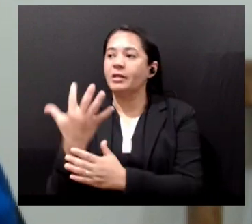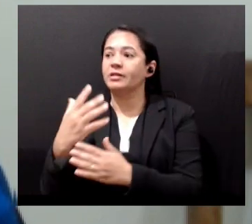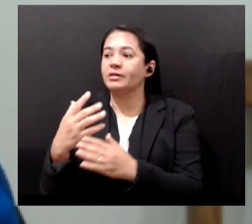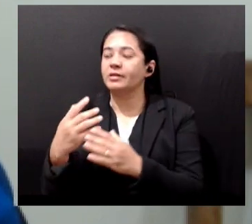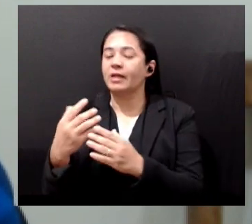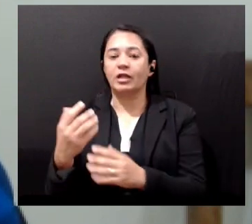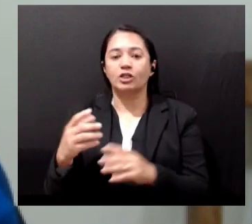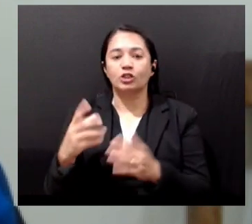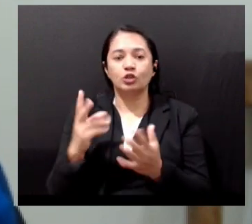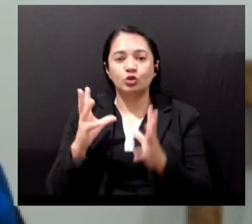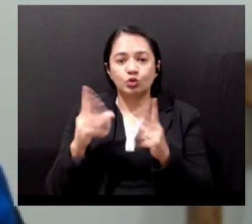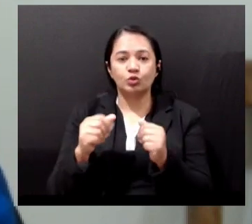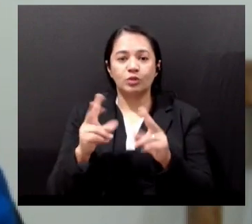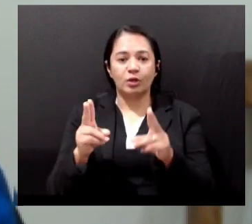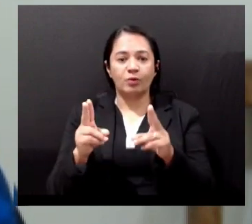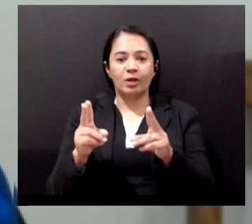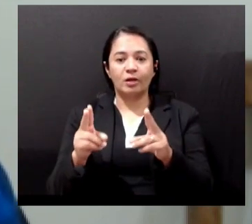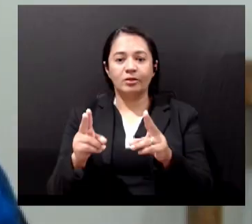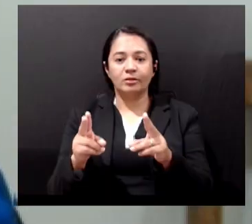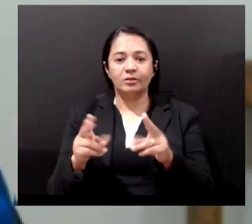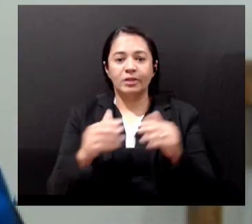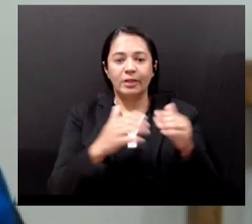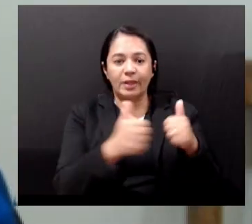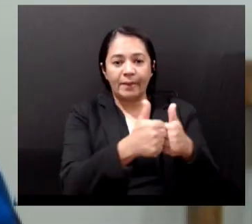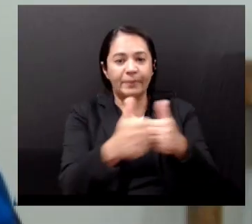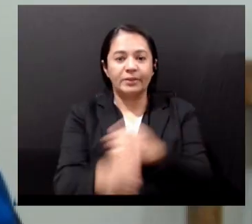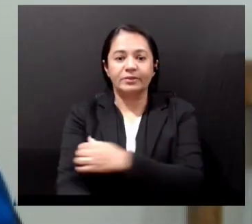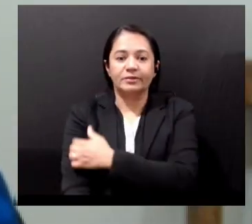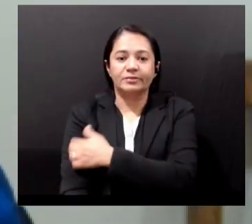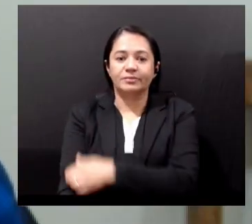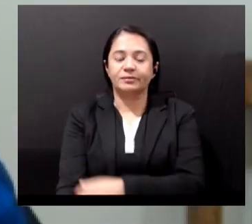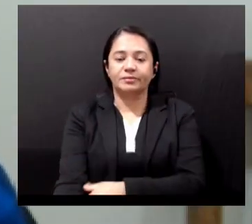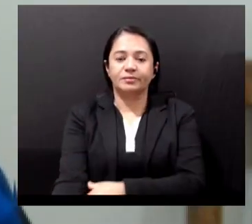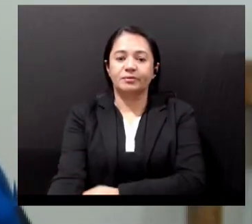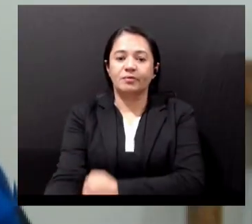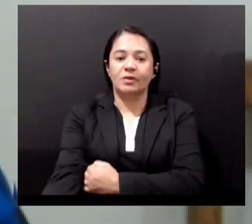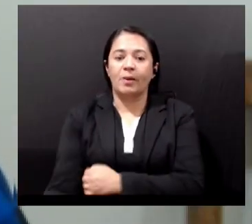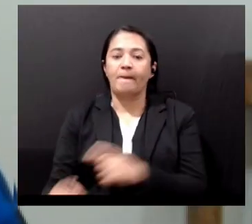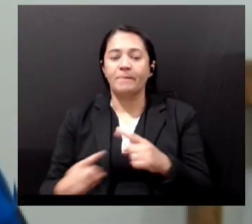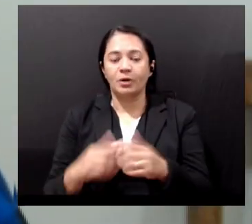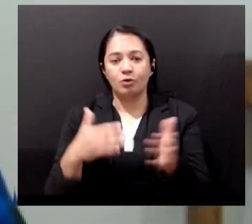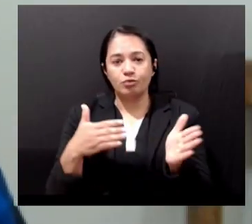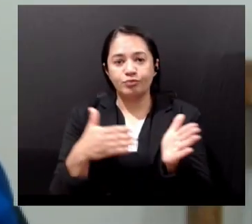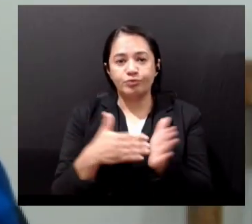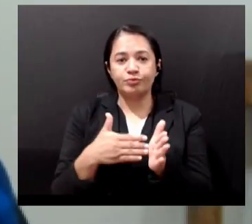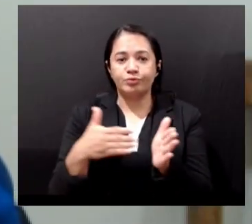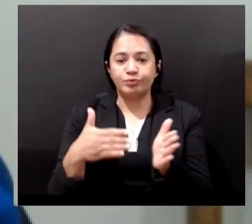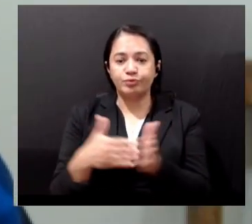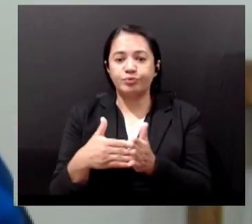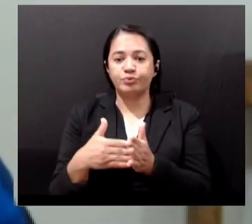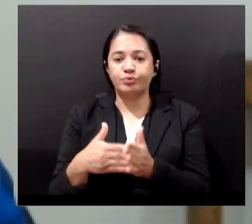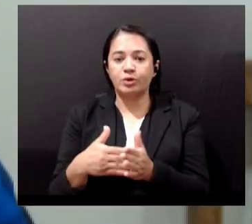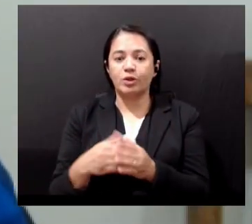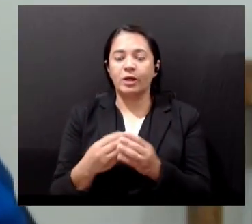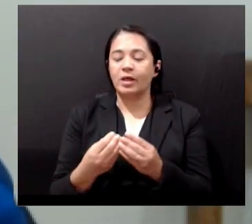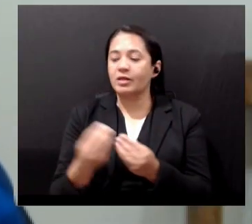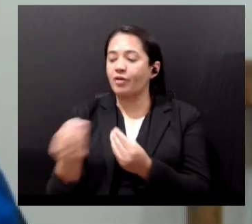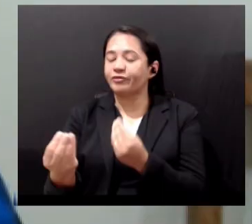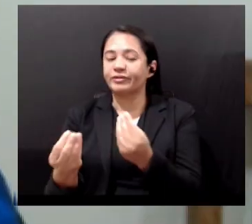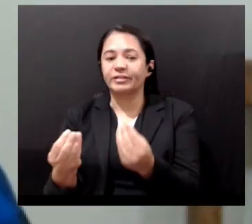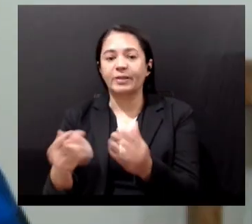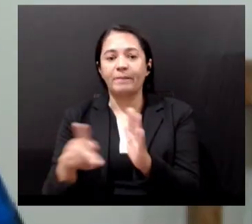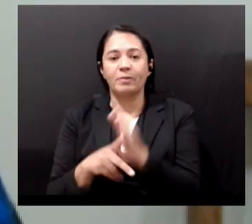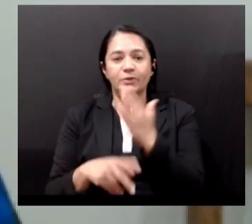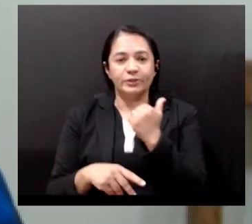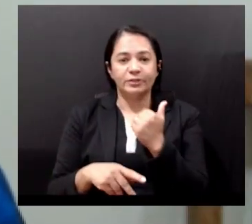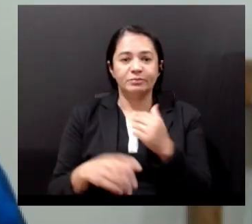mesma família sucessivamente, nem na vizinhança, de forma que isso interrompa a oferta de alimento